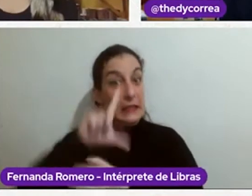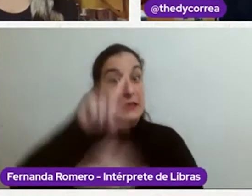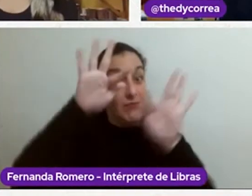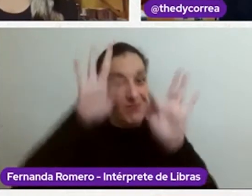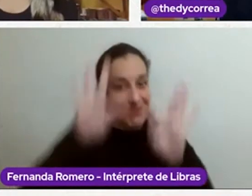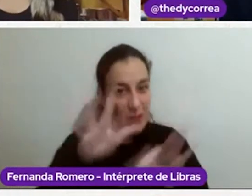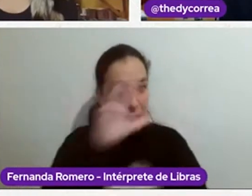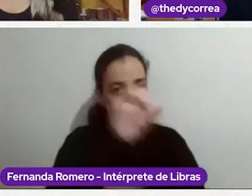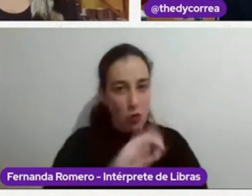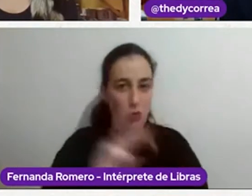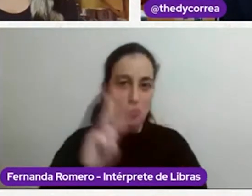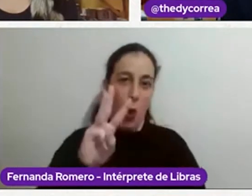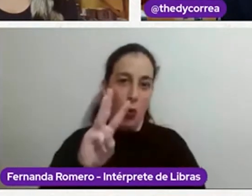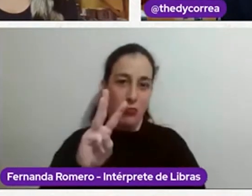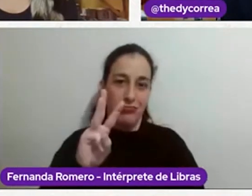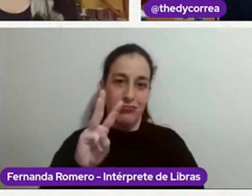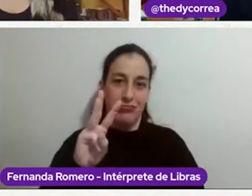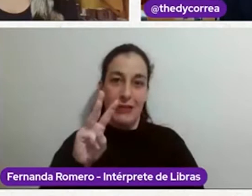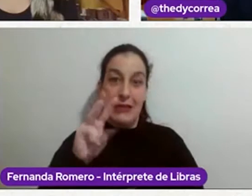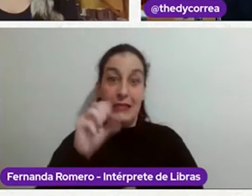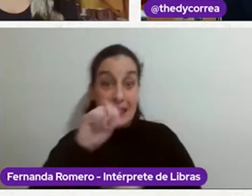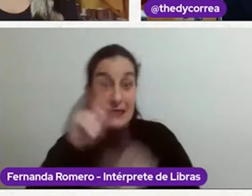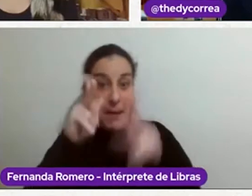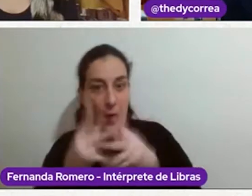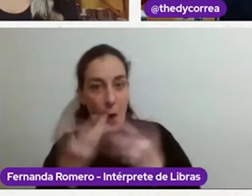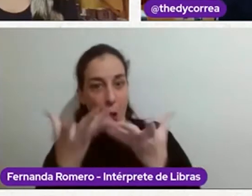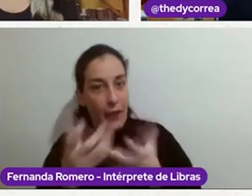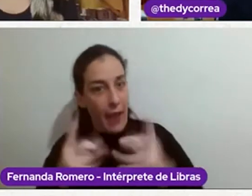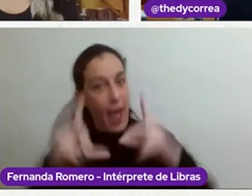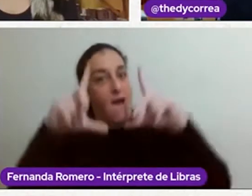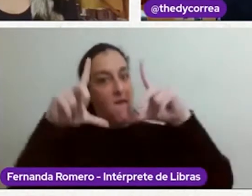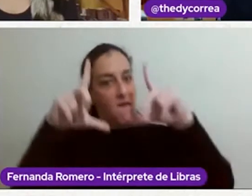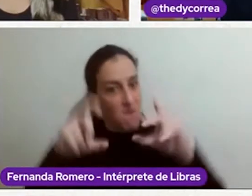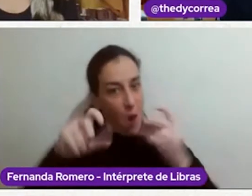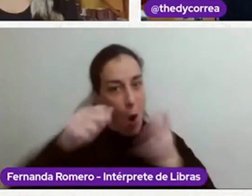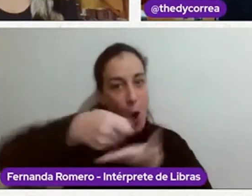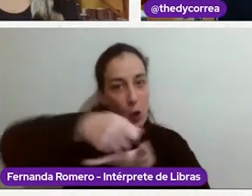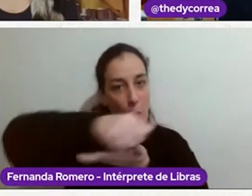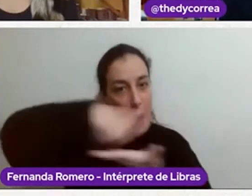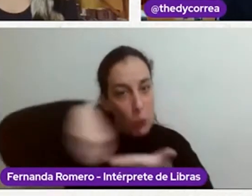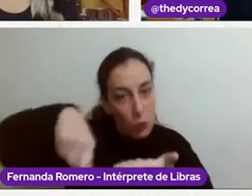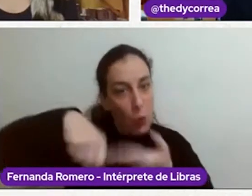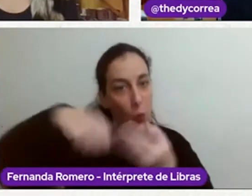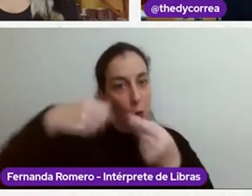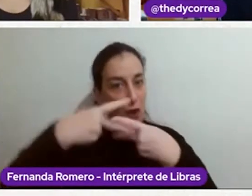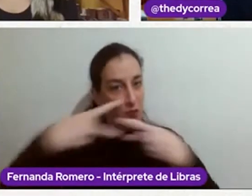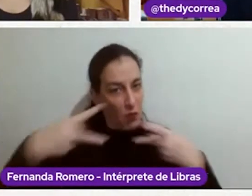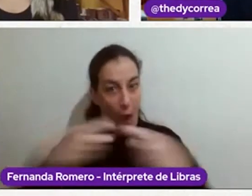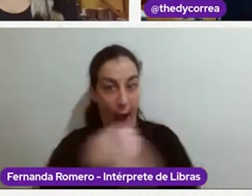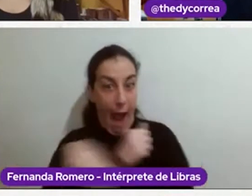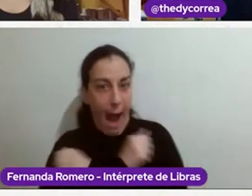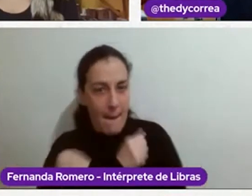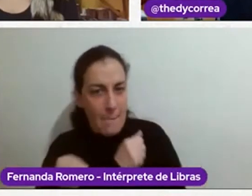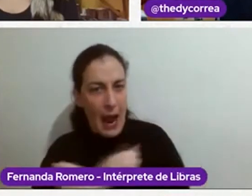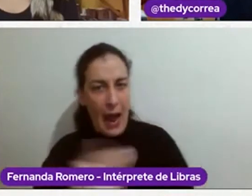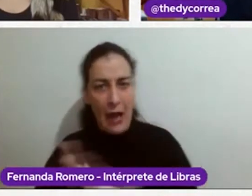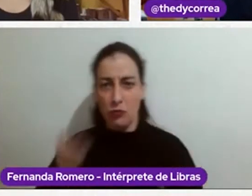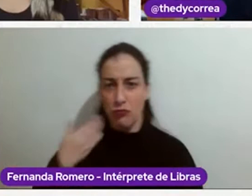gente recebe todo mundo que quer tirar foto, pegar autógrafo, dar um abraço, né, bater